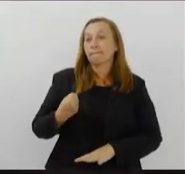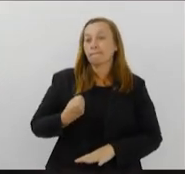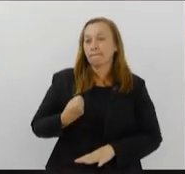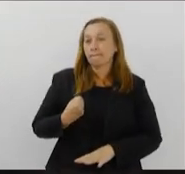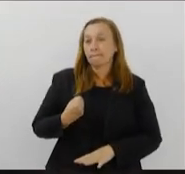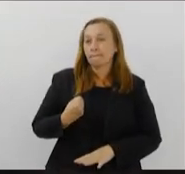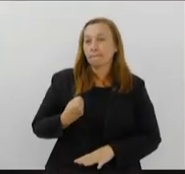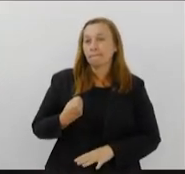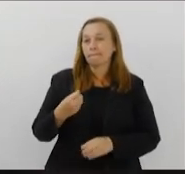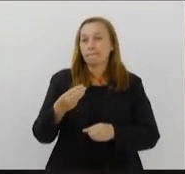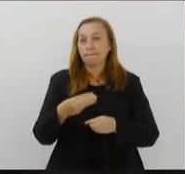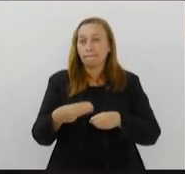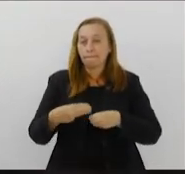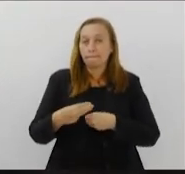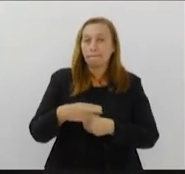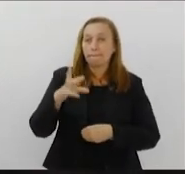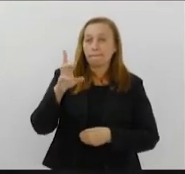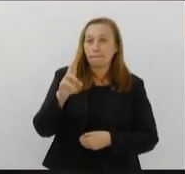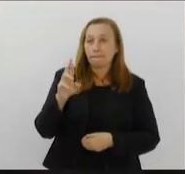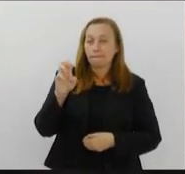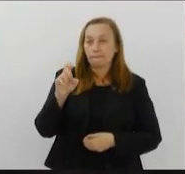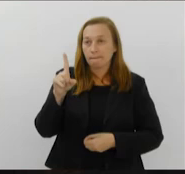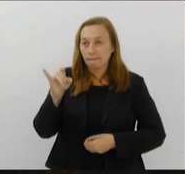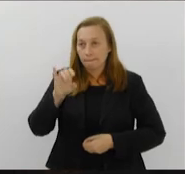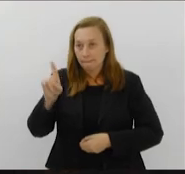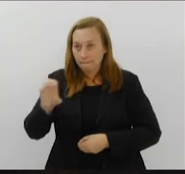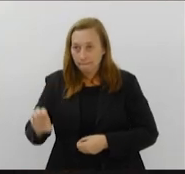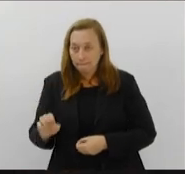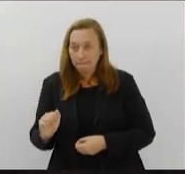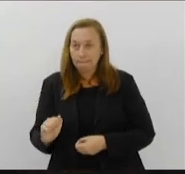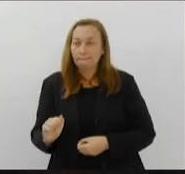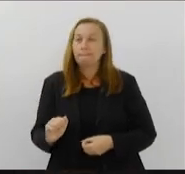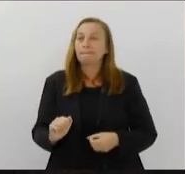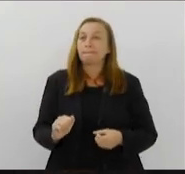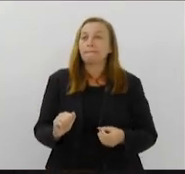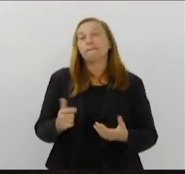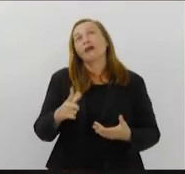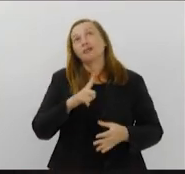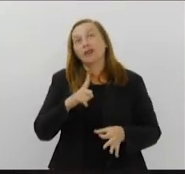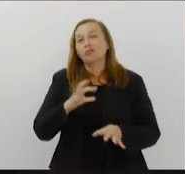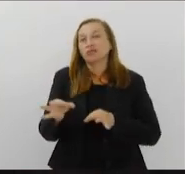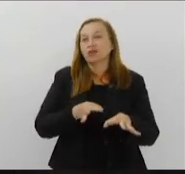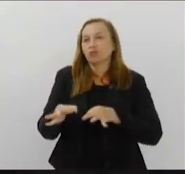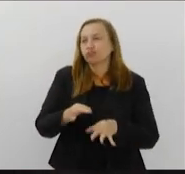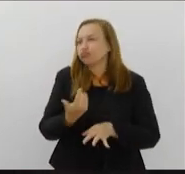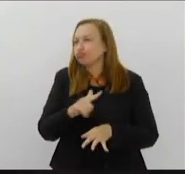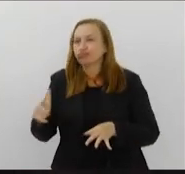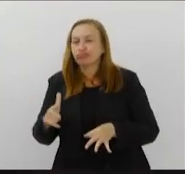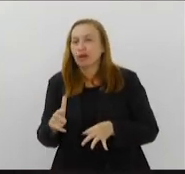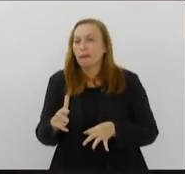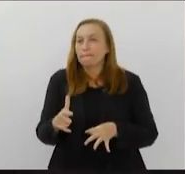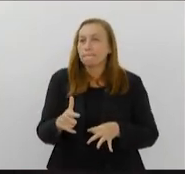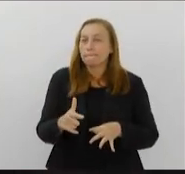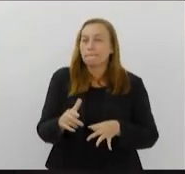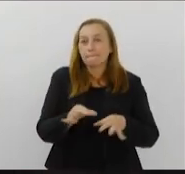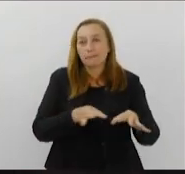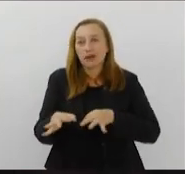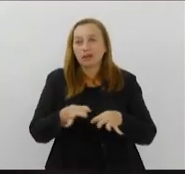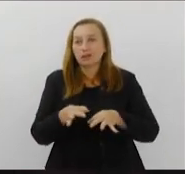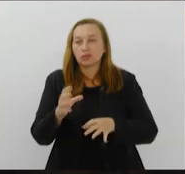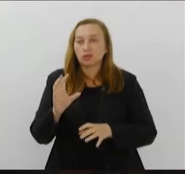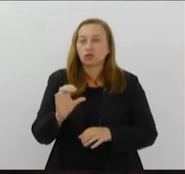E um dos pontos que a gente identificou é que a maioria dos municípios não tem um plano de mudanças climáticas e também não tem um